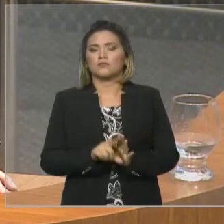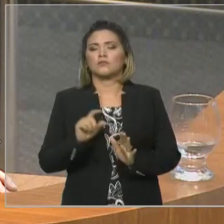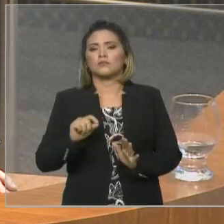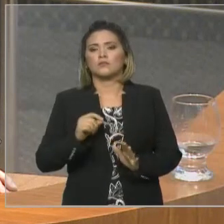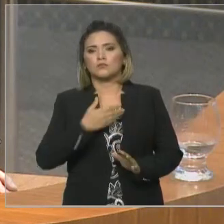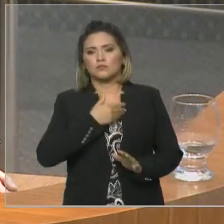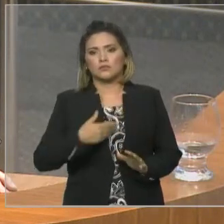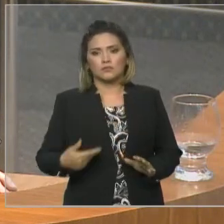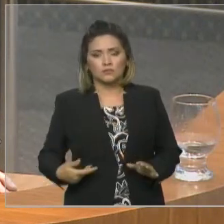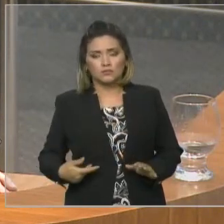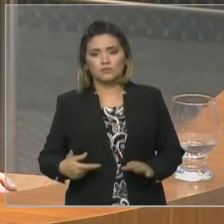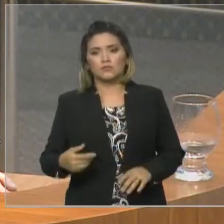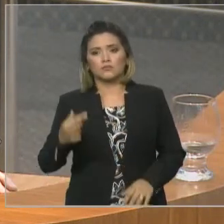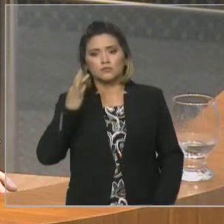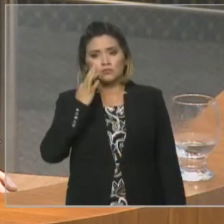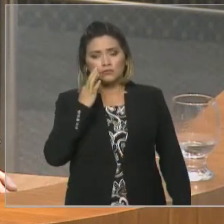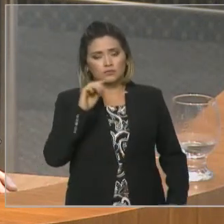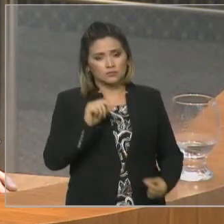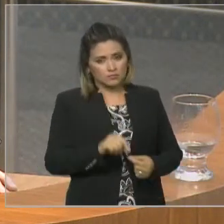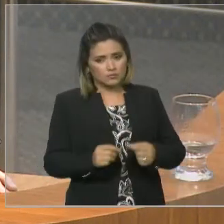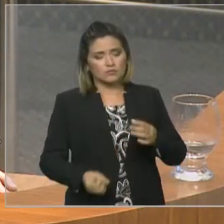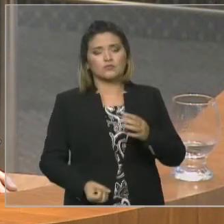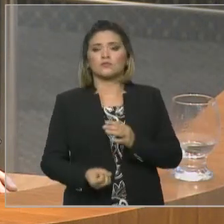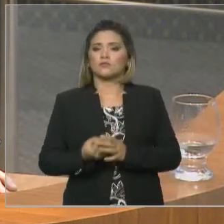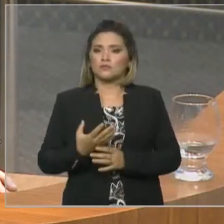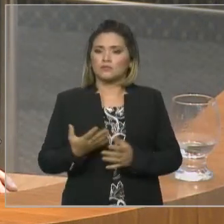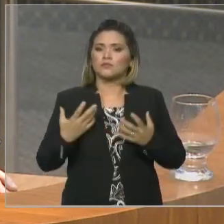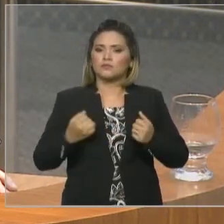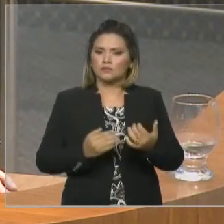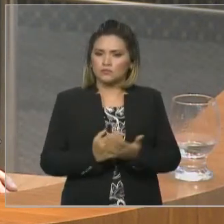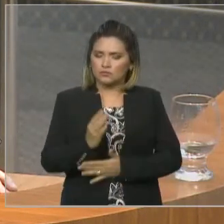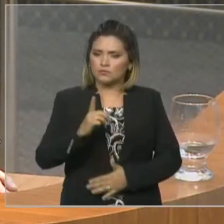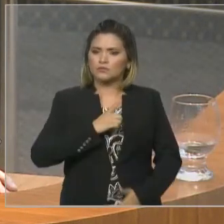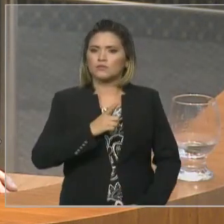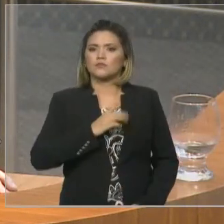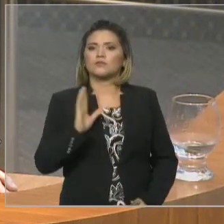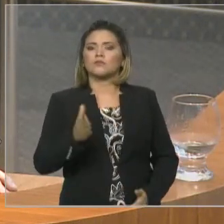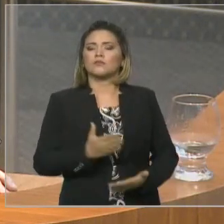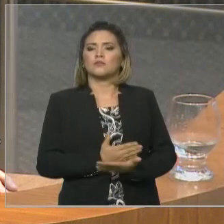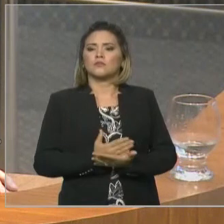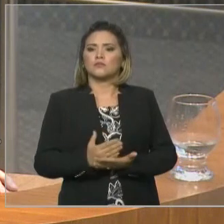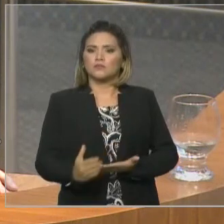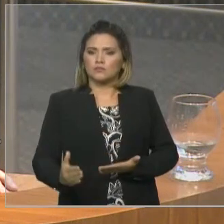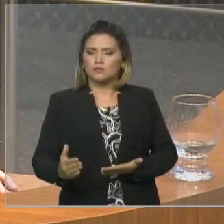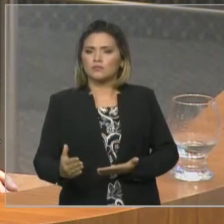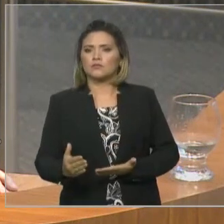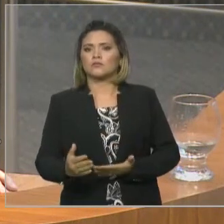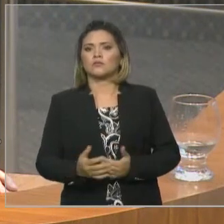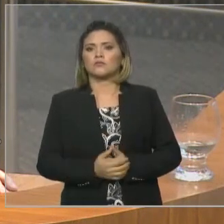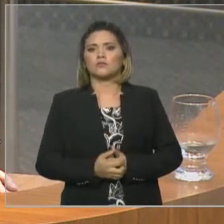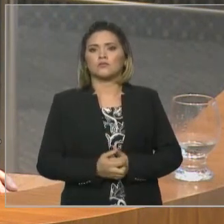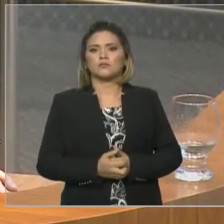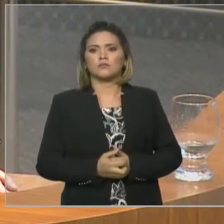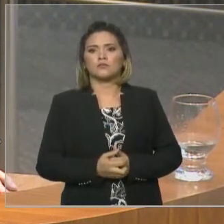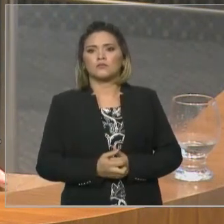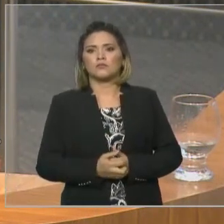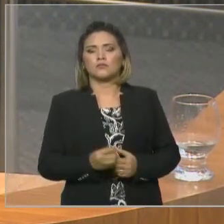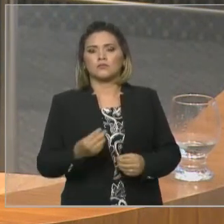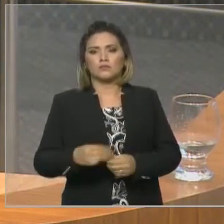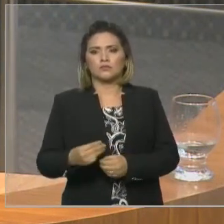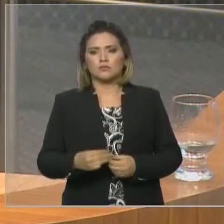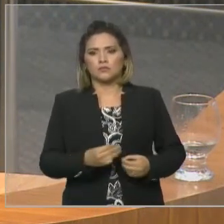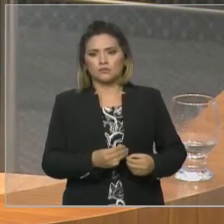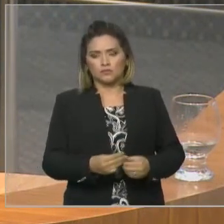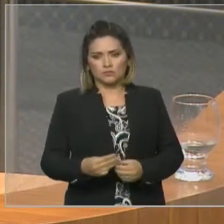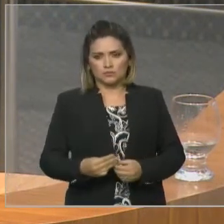governo, aprovada por essa casa, e que já iniciou o processo de cumprimento, e as transferências, assim, dos municípios que já fizeram as